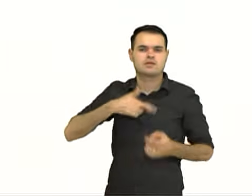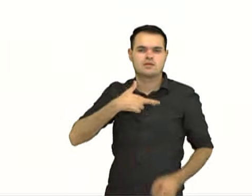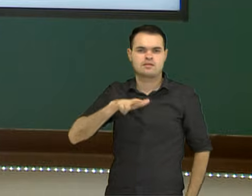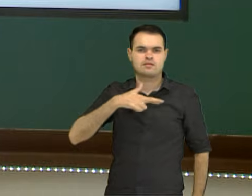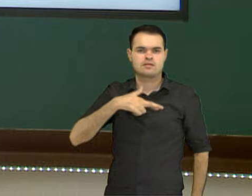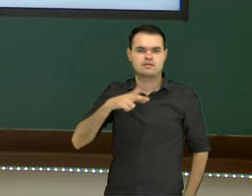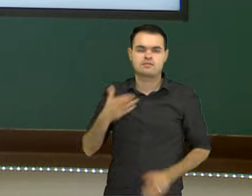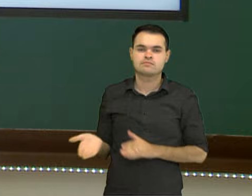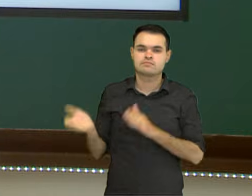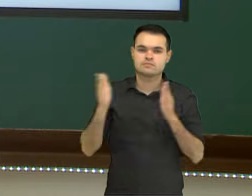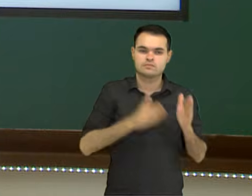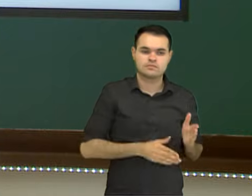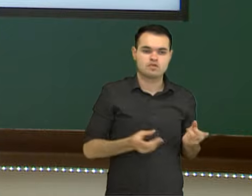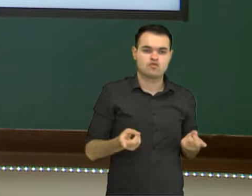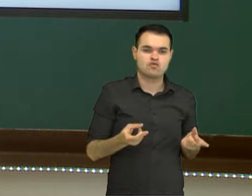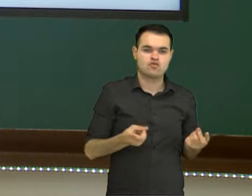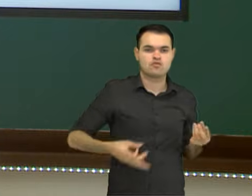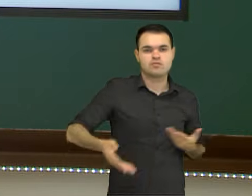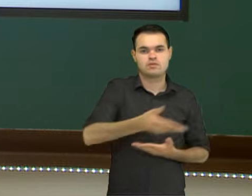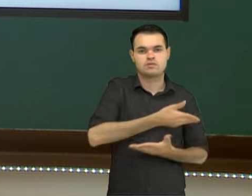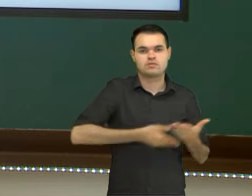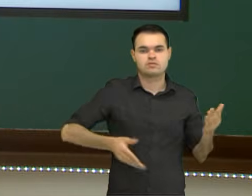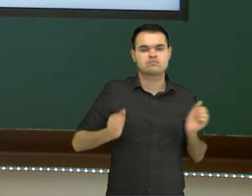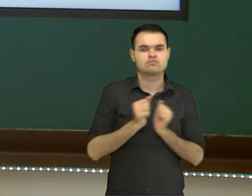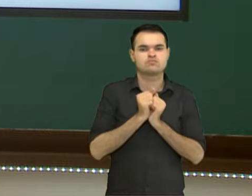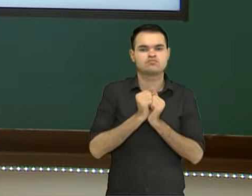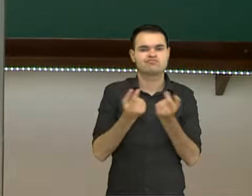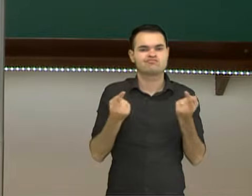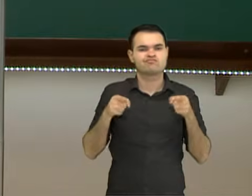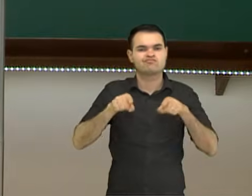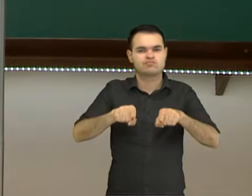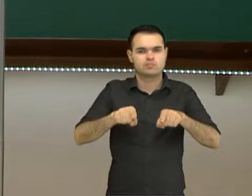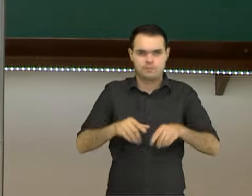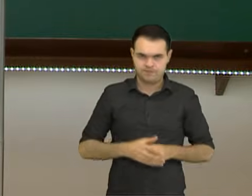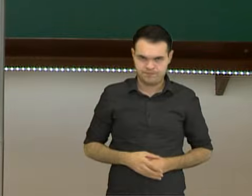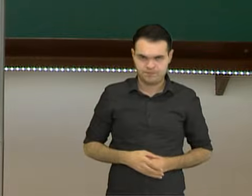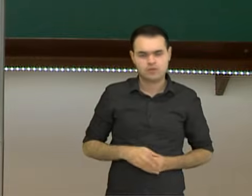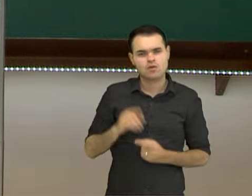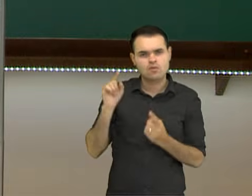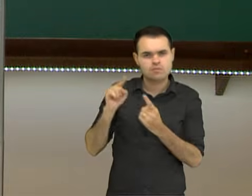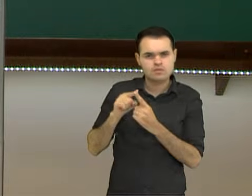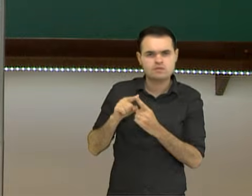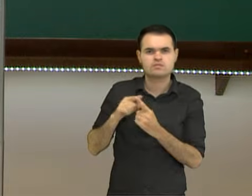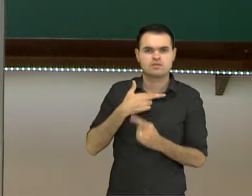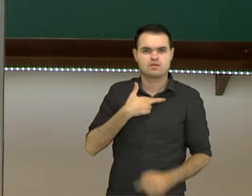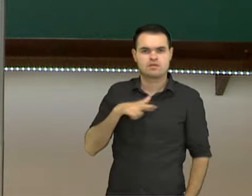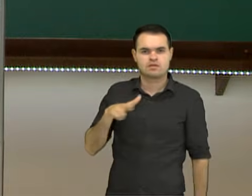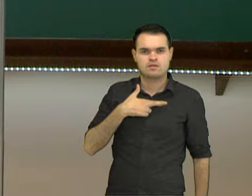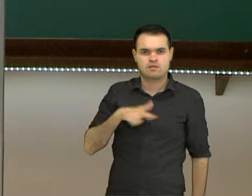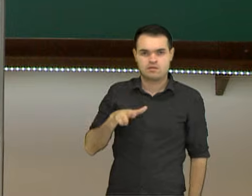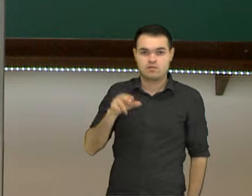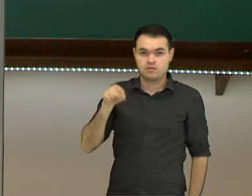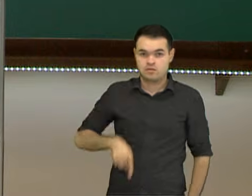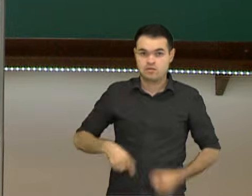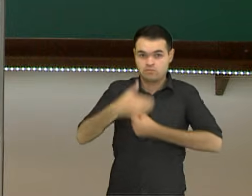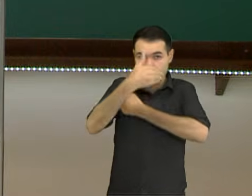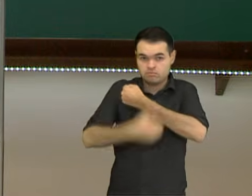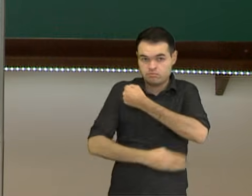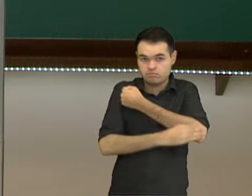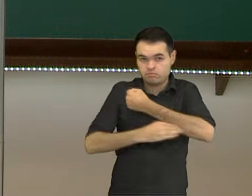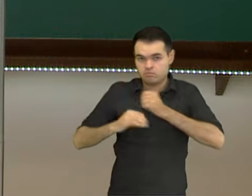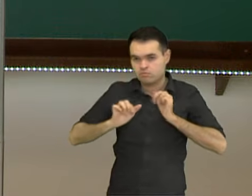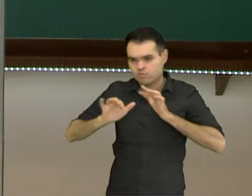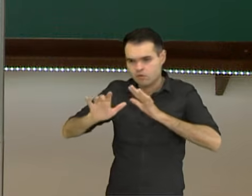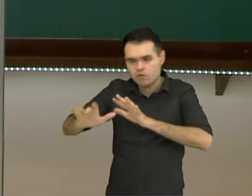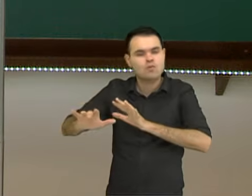também a questão comercial envolvida nas cruzadas. Então, o objetivo religioso das cruzadas, a gente vai entender qual